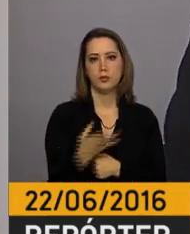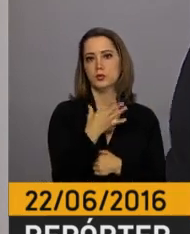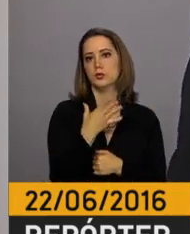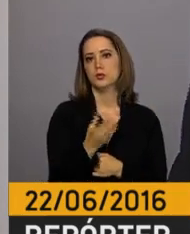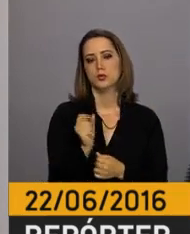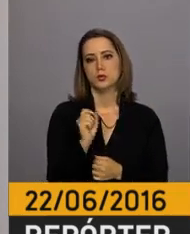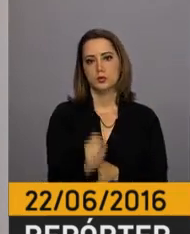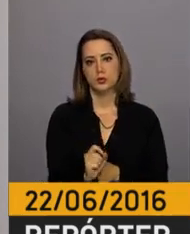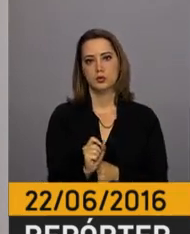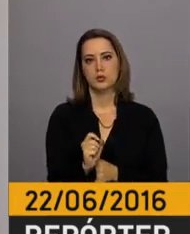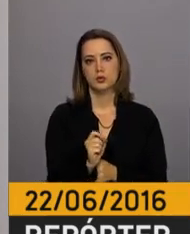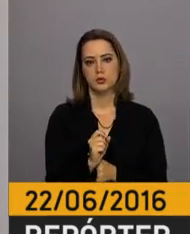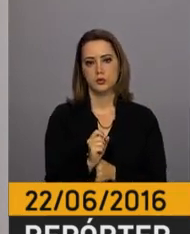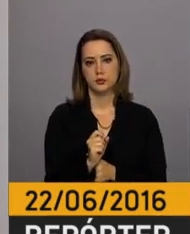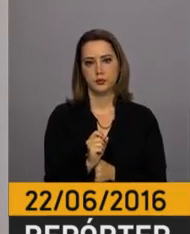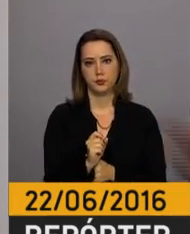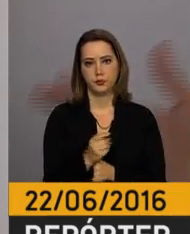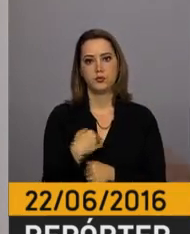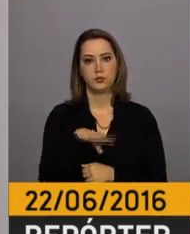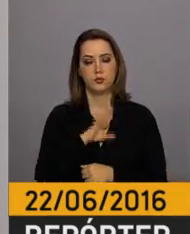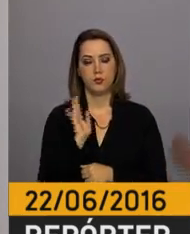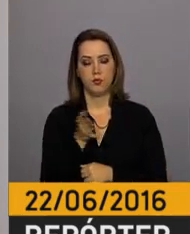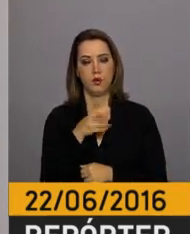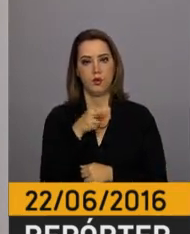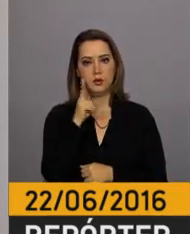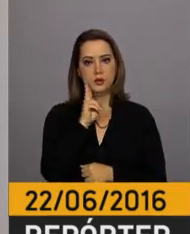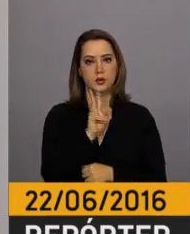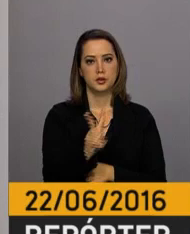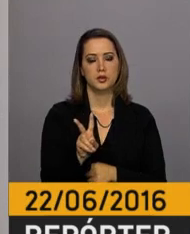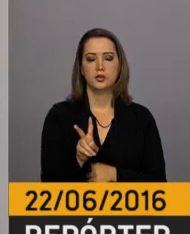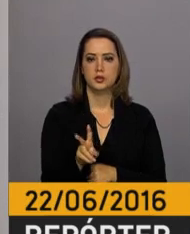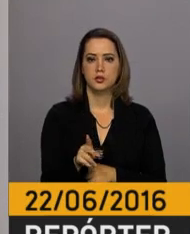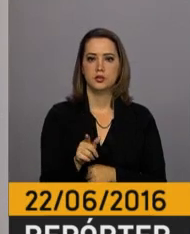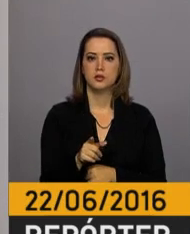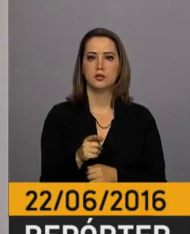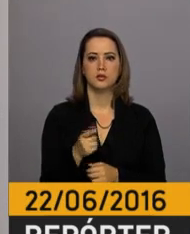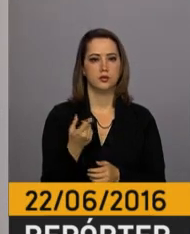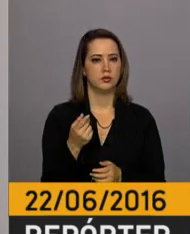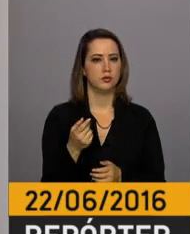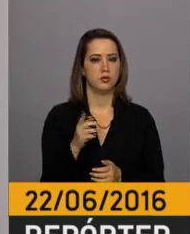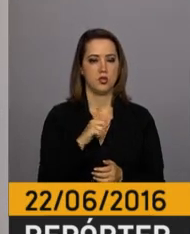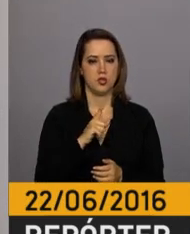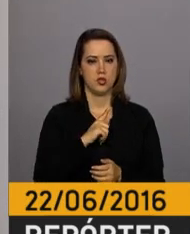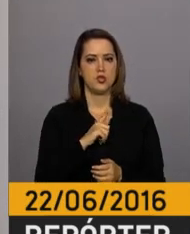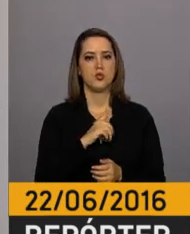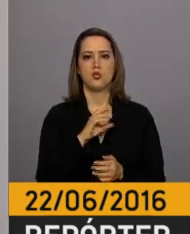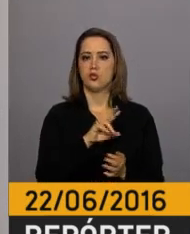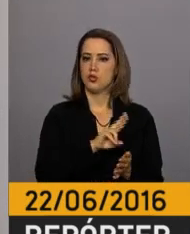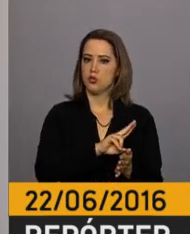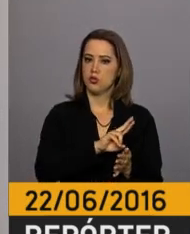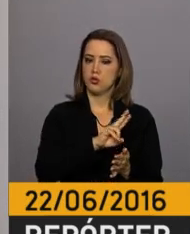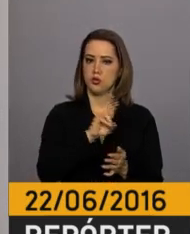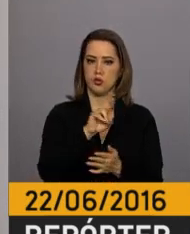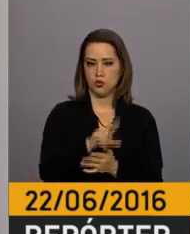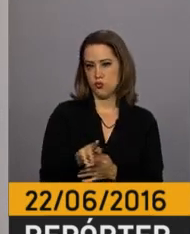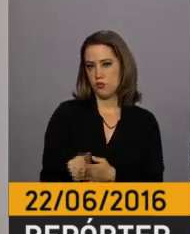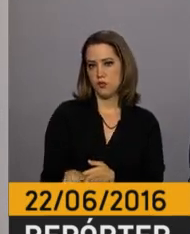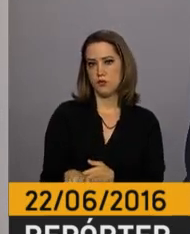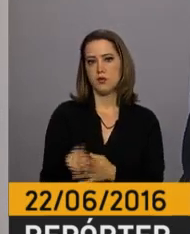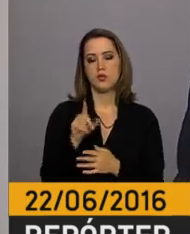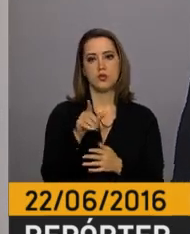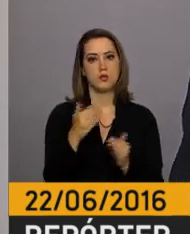né eu tive eh eh o prazer de ter algumas aulas disso com o pessoal do IBGE é simplesmente